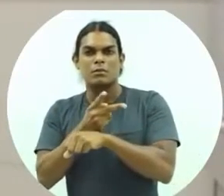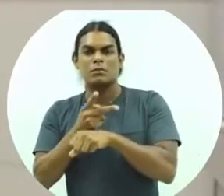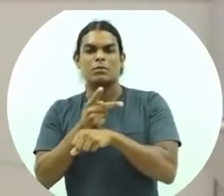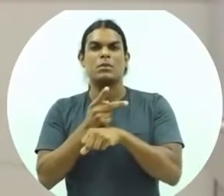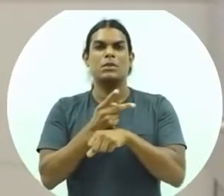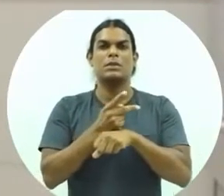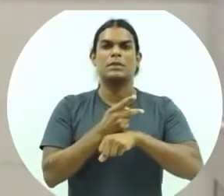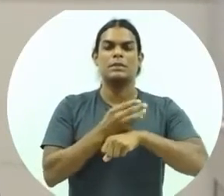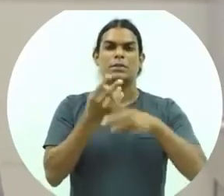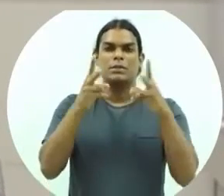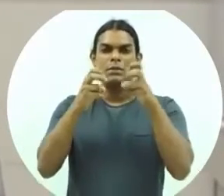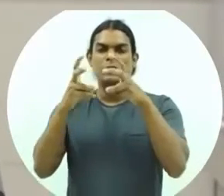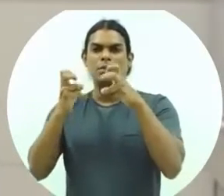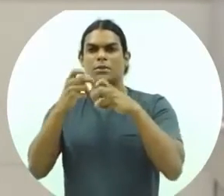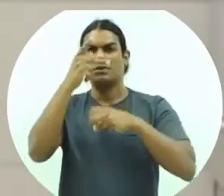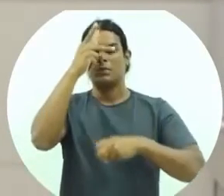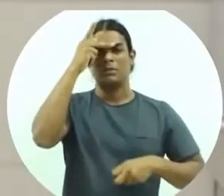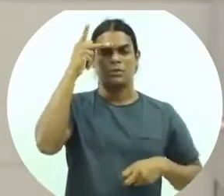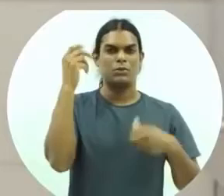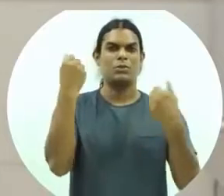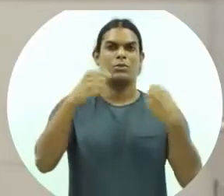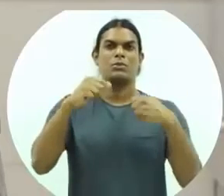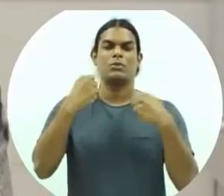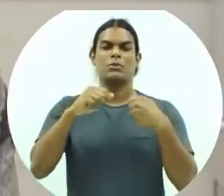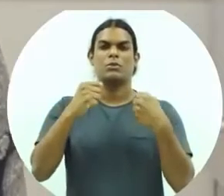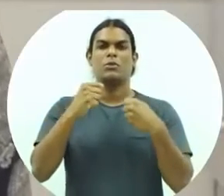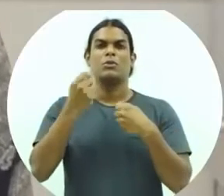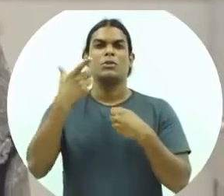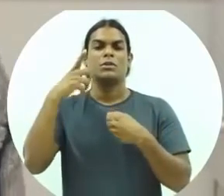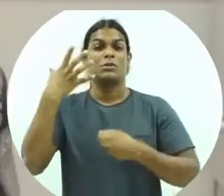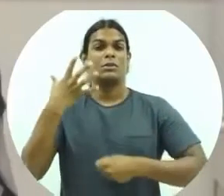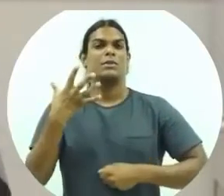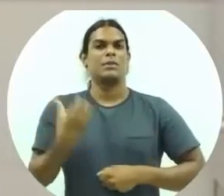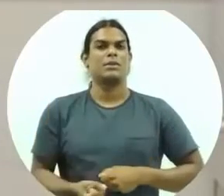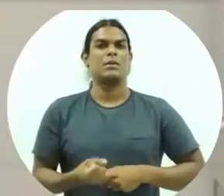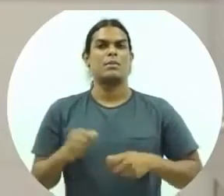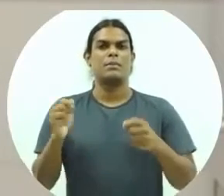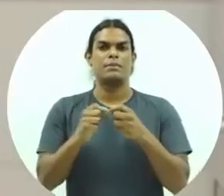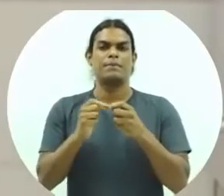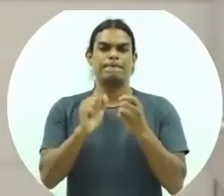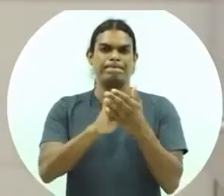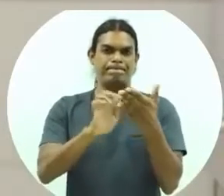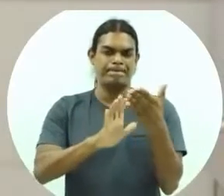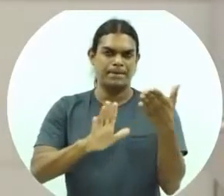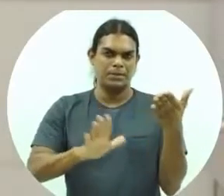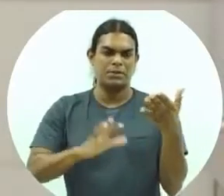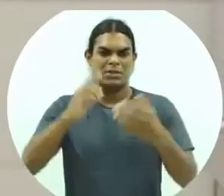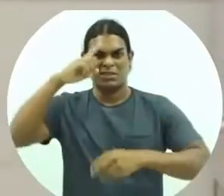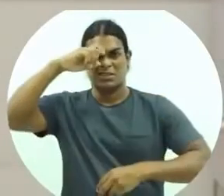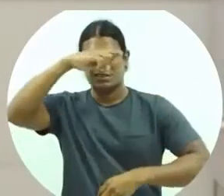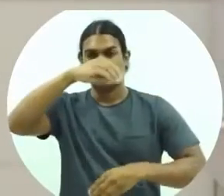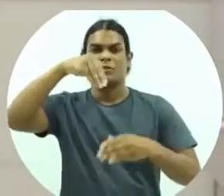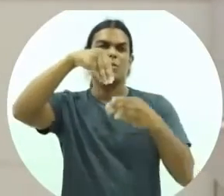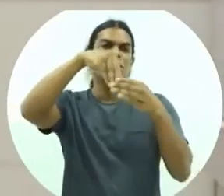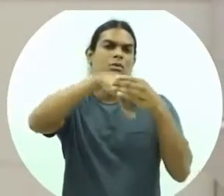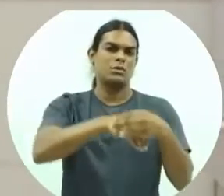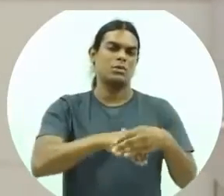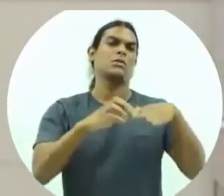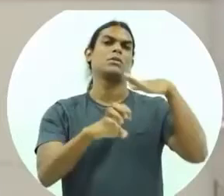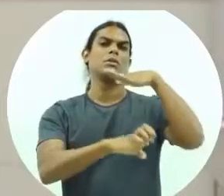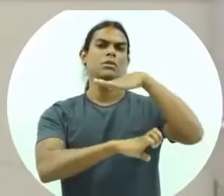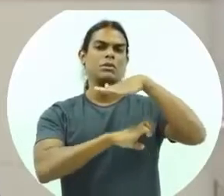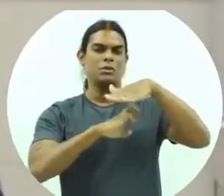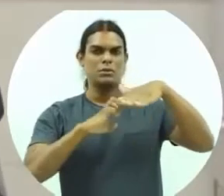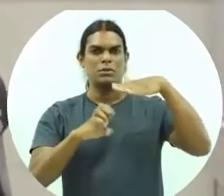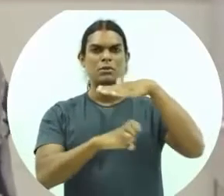alguém assumir posições que exijam o entendimento de assuntos mais complexos. O que é isso? Eu quero verificar de uma forma